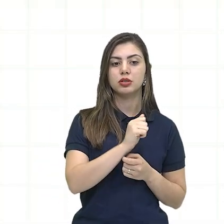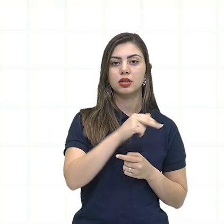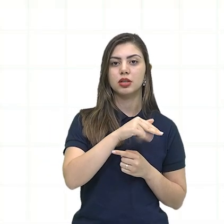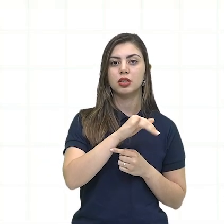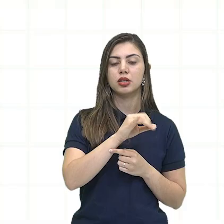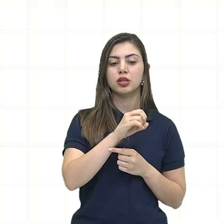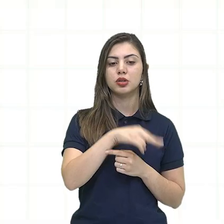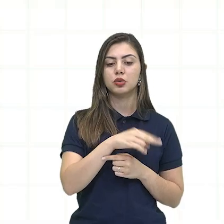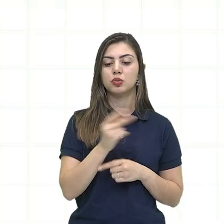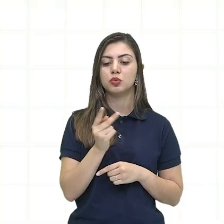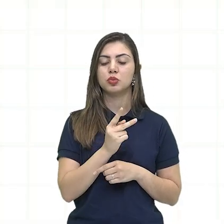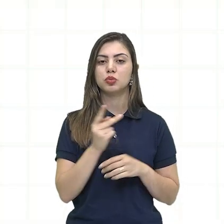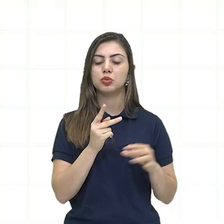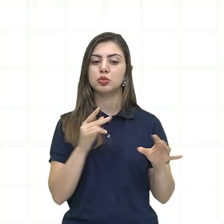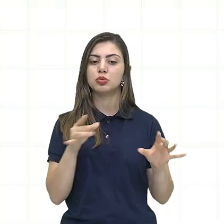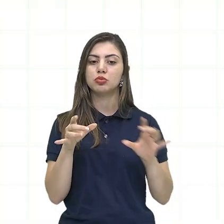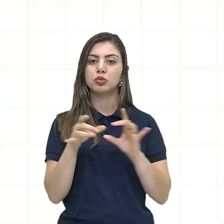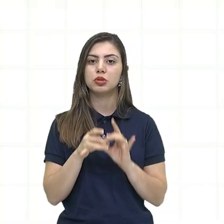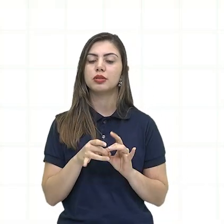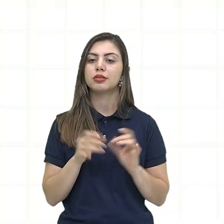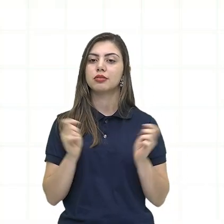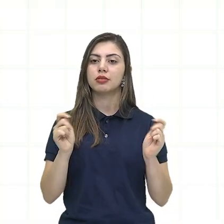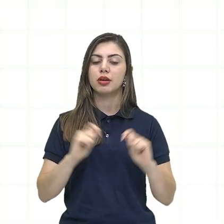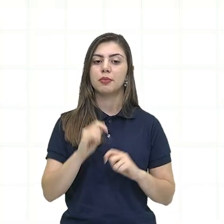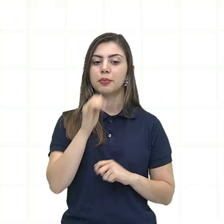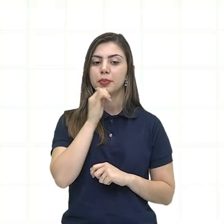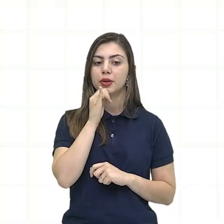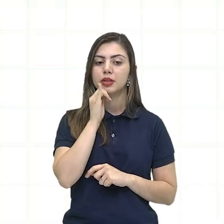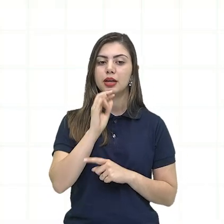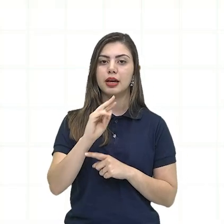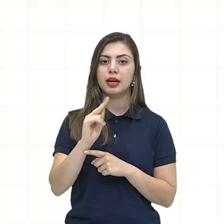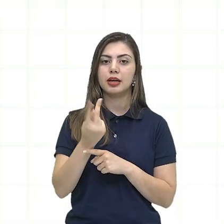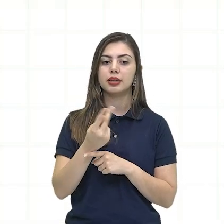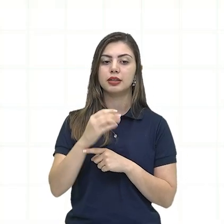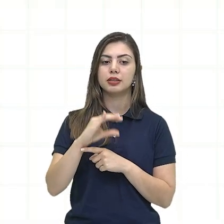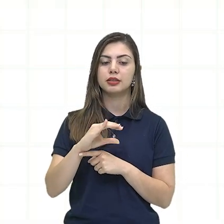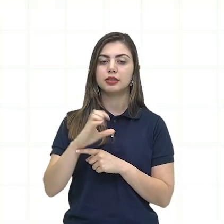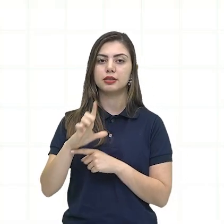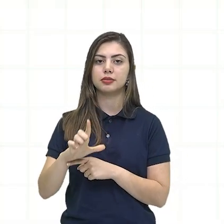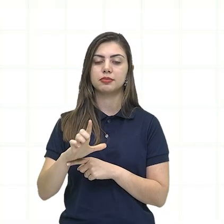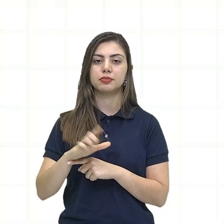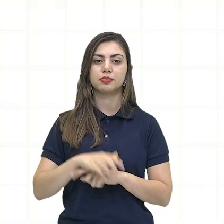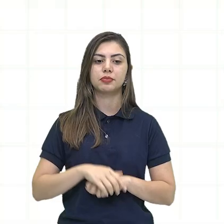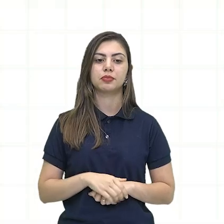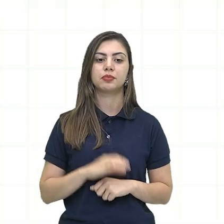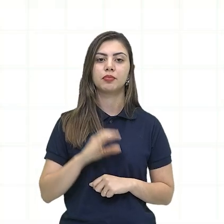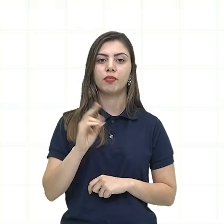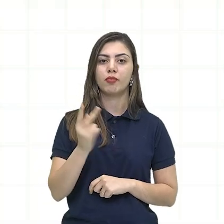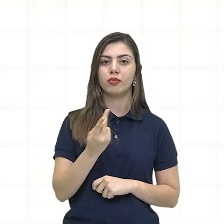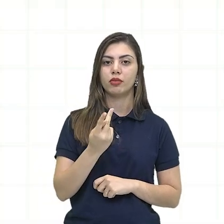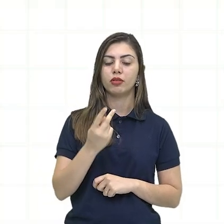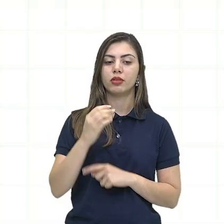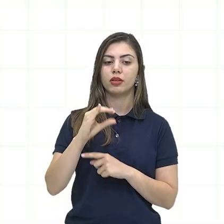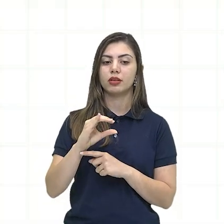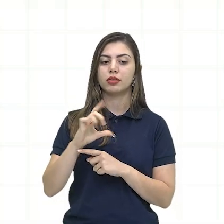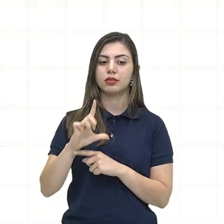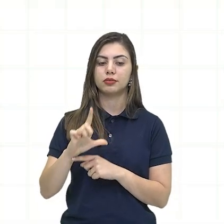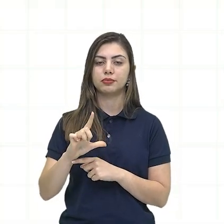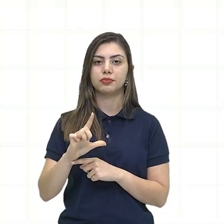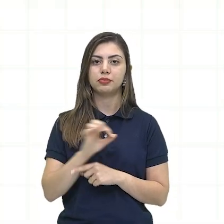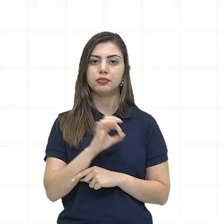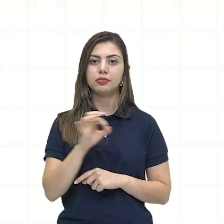Então, observem aqui, nós temos aqui o HCl, o ácido